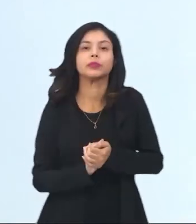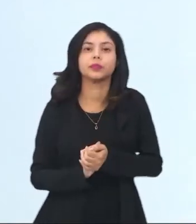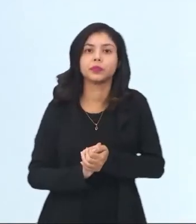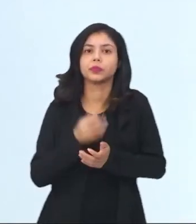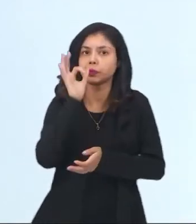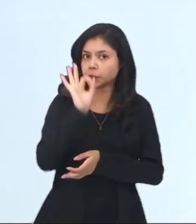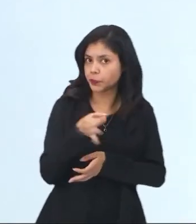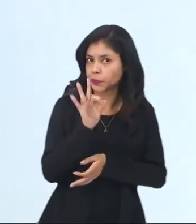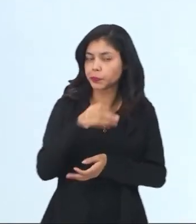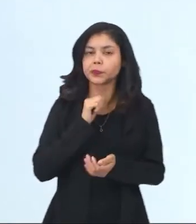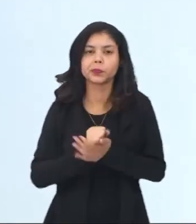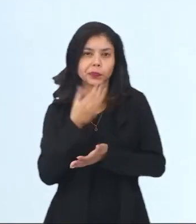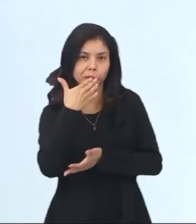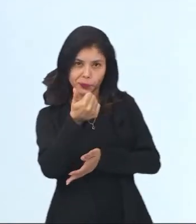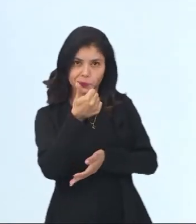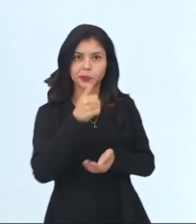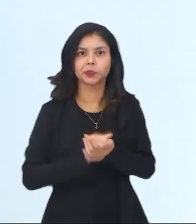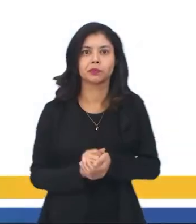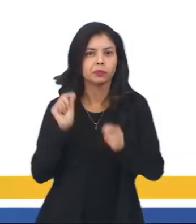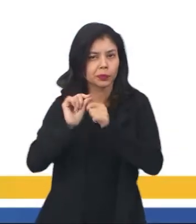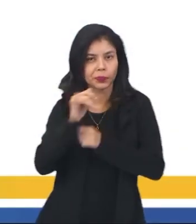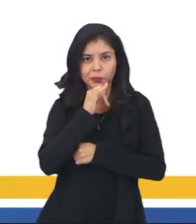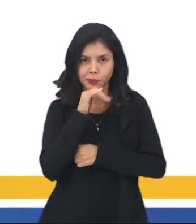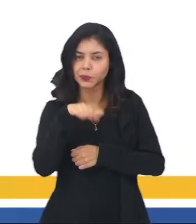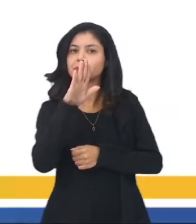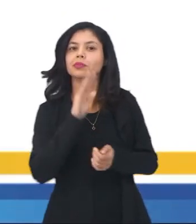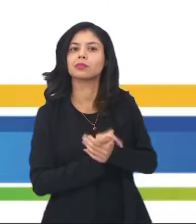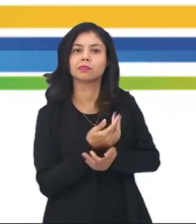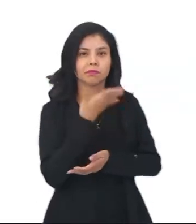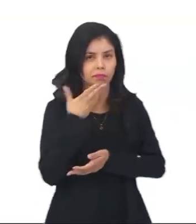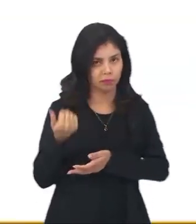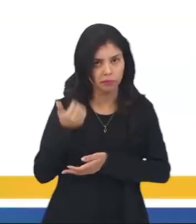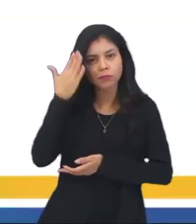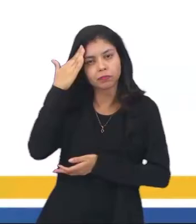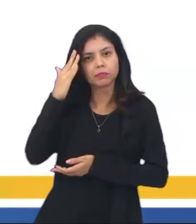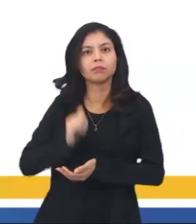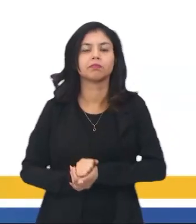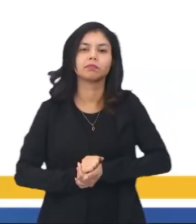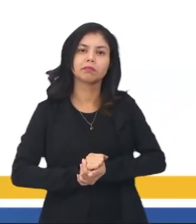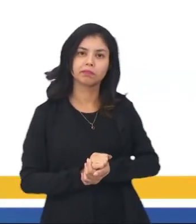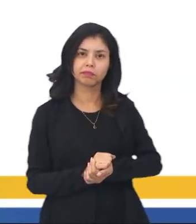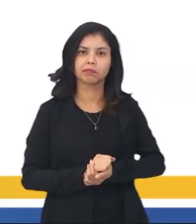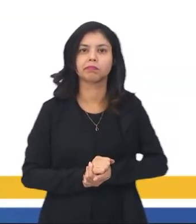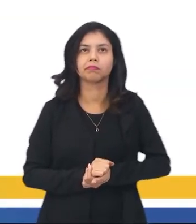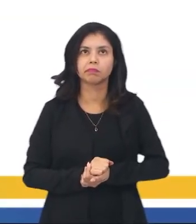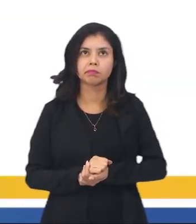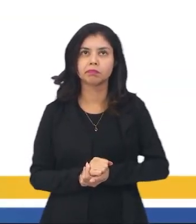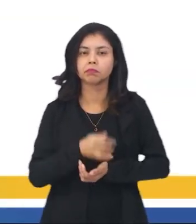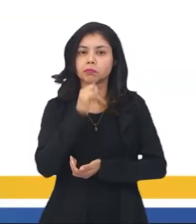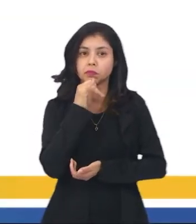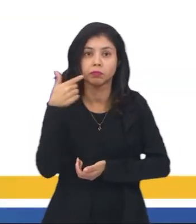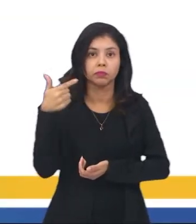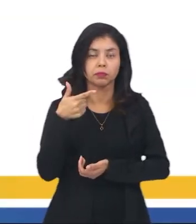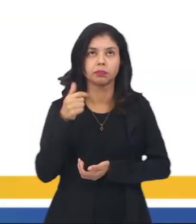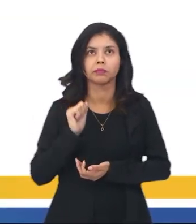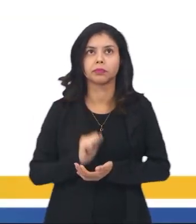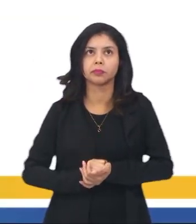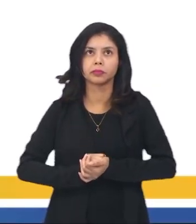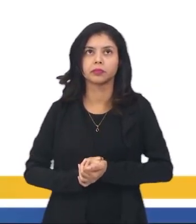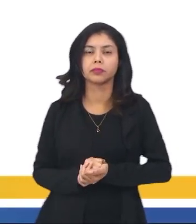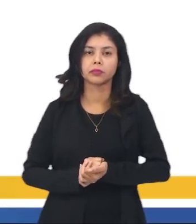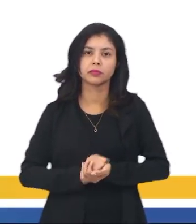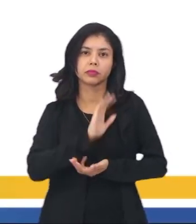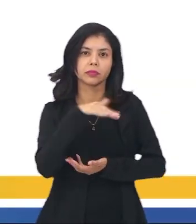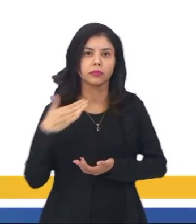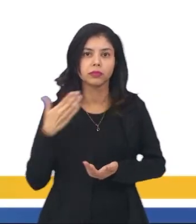está correta. Tá bom? Vamos fazer mais exemplos aqui para que você entenda melhor? Ok? Vou colocar aqui o exemplo número 2. Né?